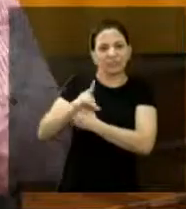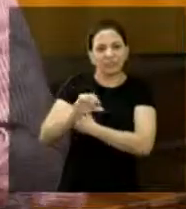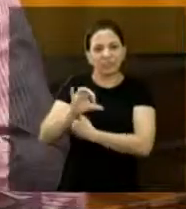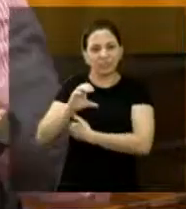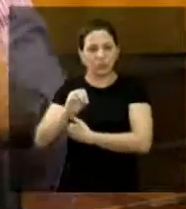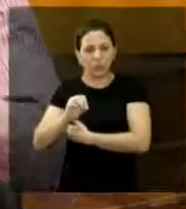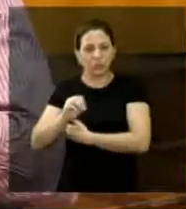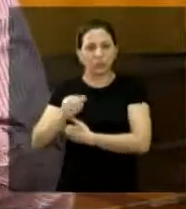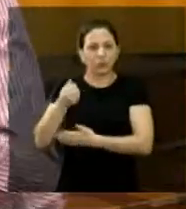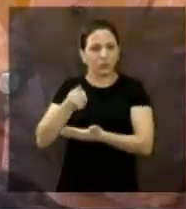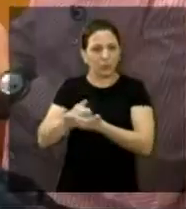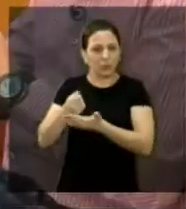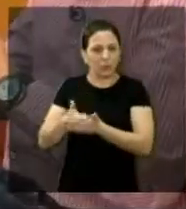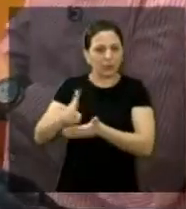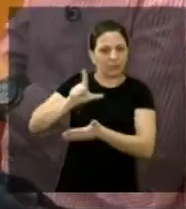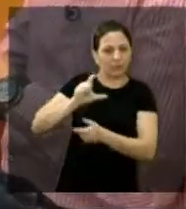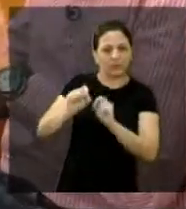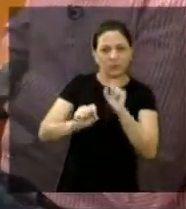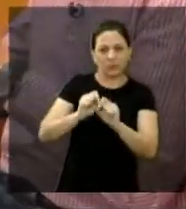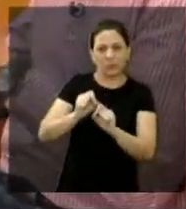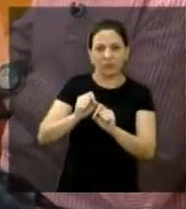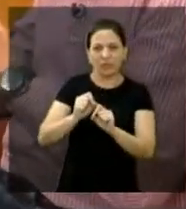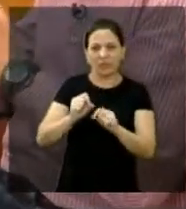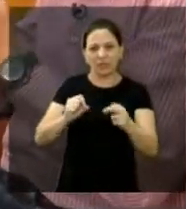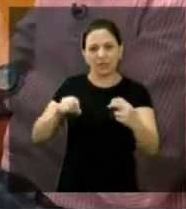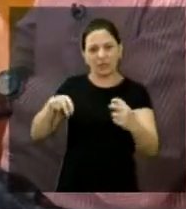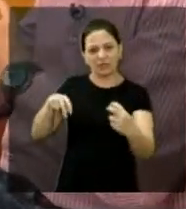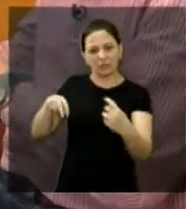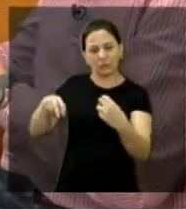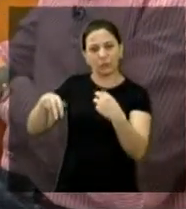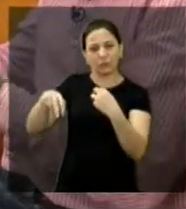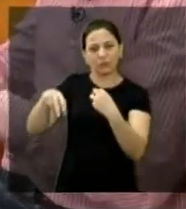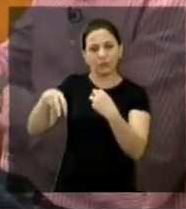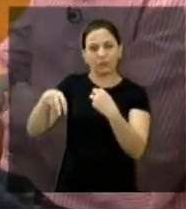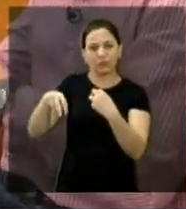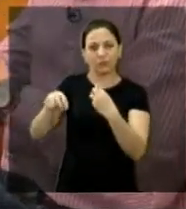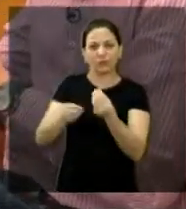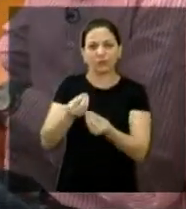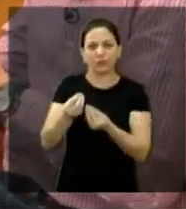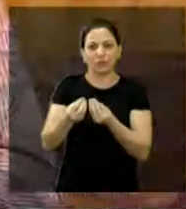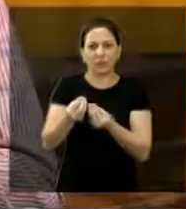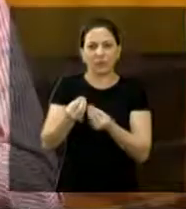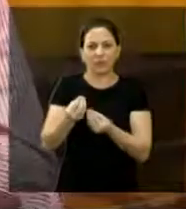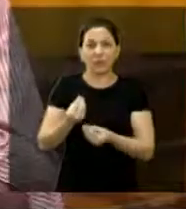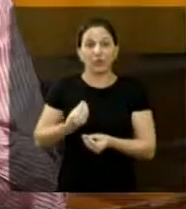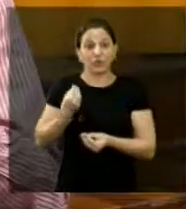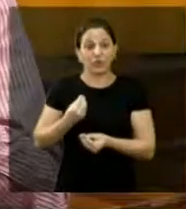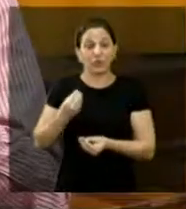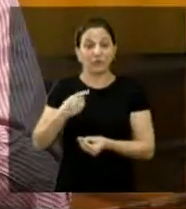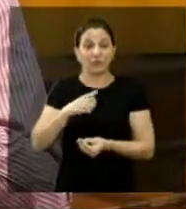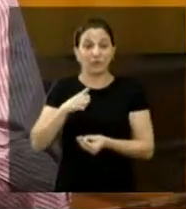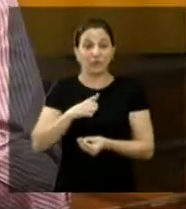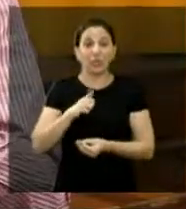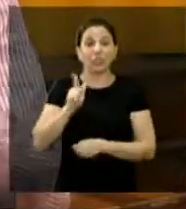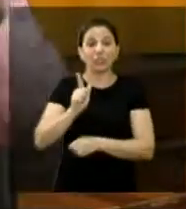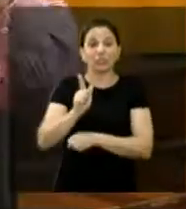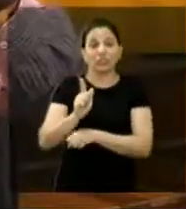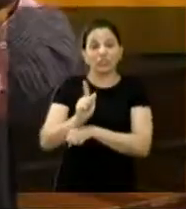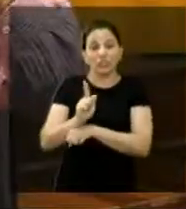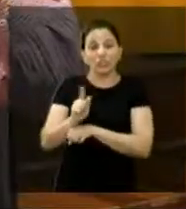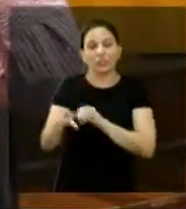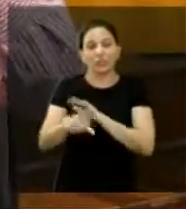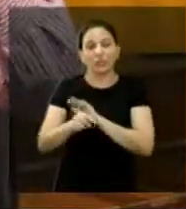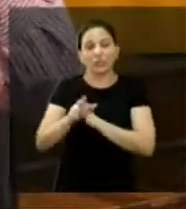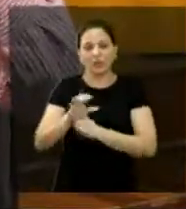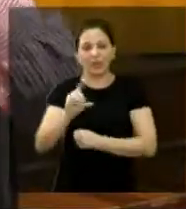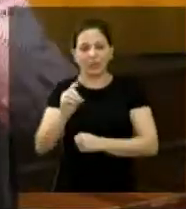desce, no sentido contrário, o Zé Vicente. José Vicente Dias Lembre, que é vivo até hoje, e era o gerente da rádio. Então ele ficou